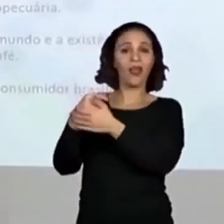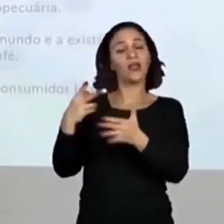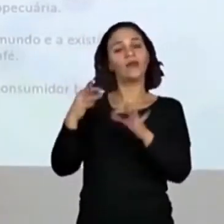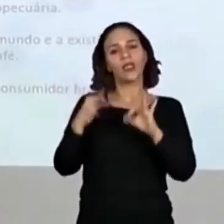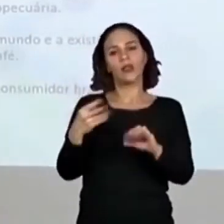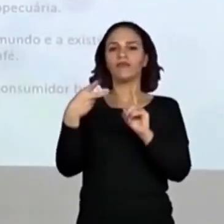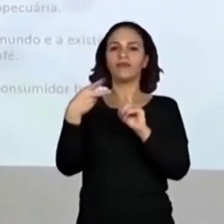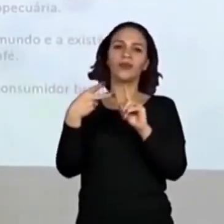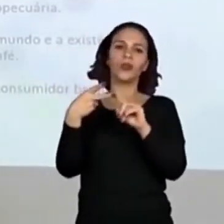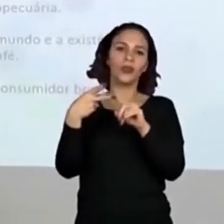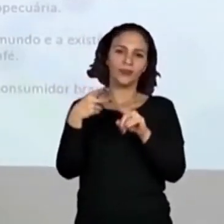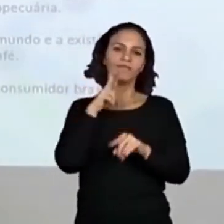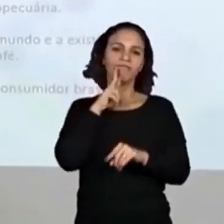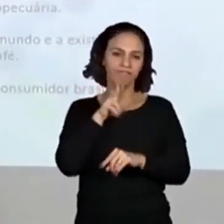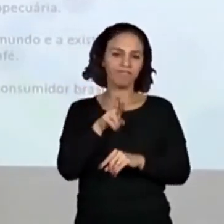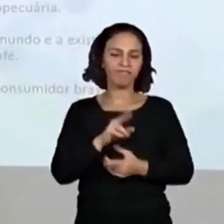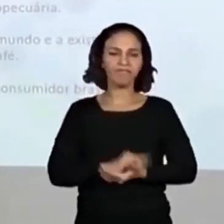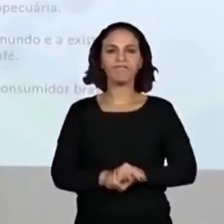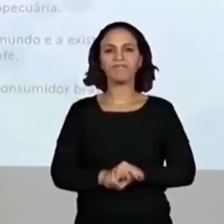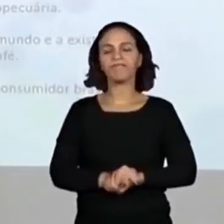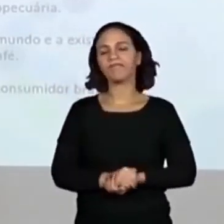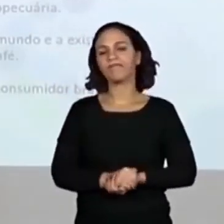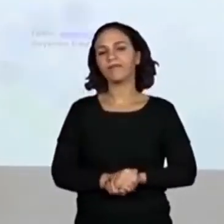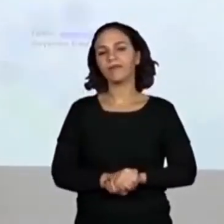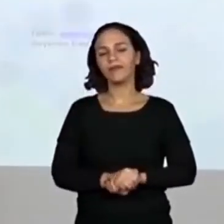realmente a conjuntura, né?